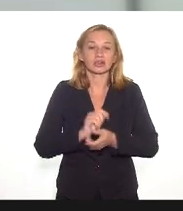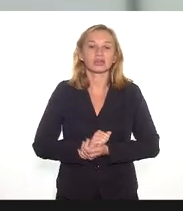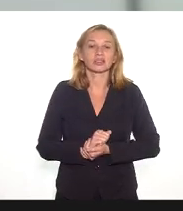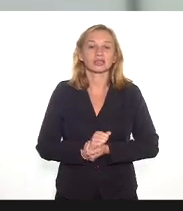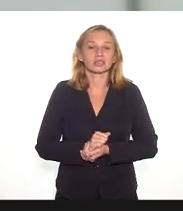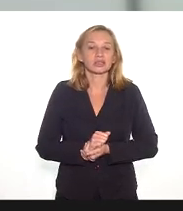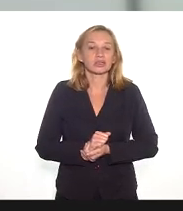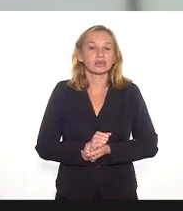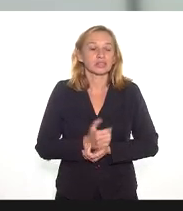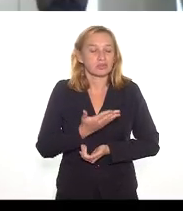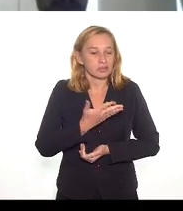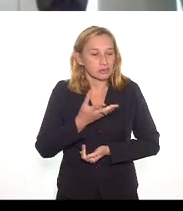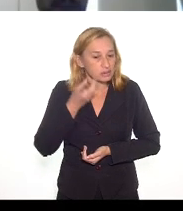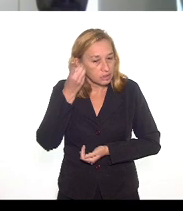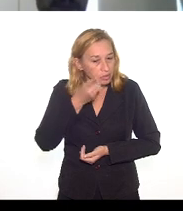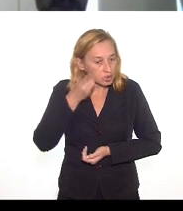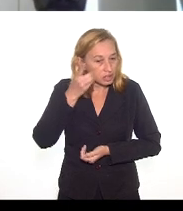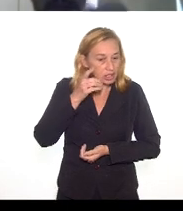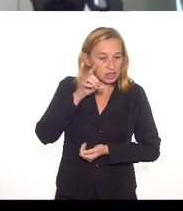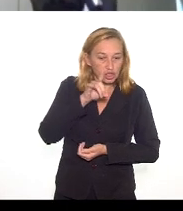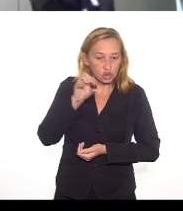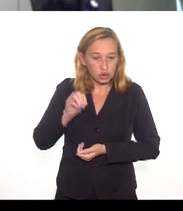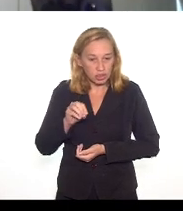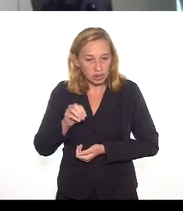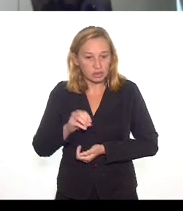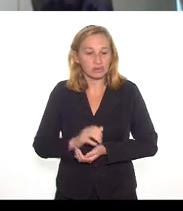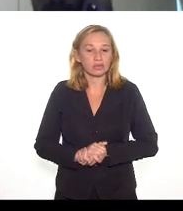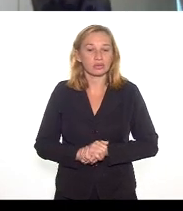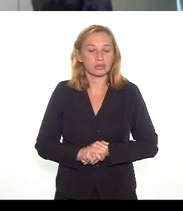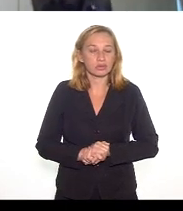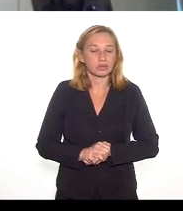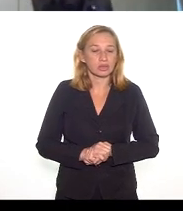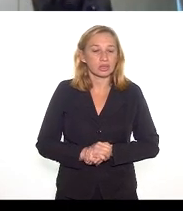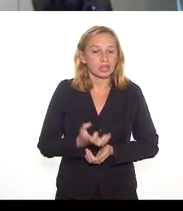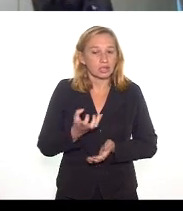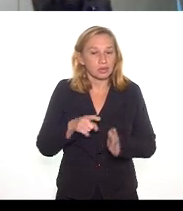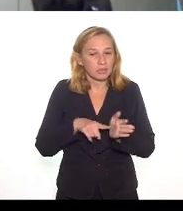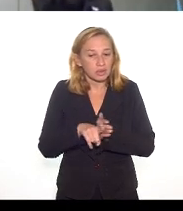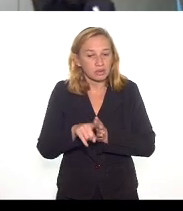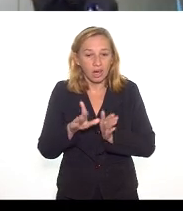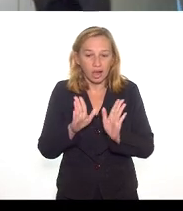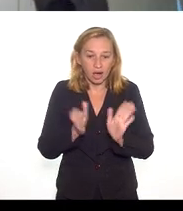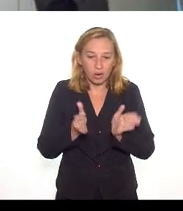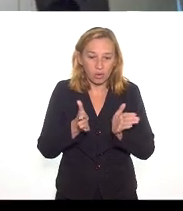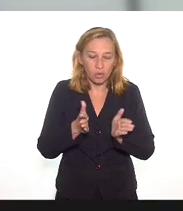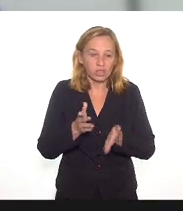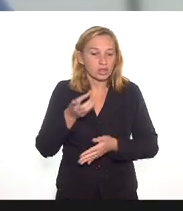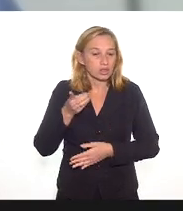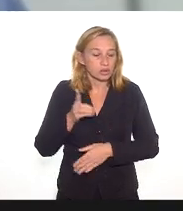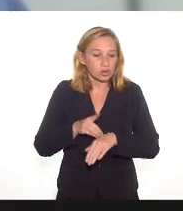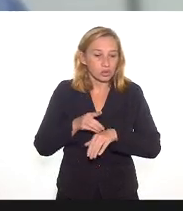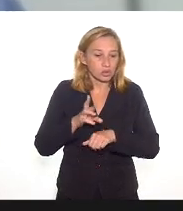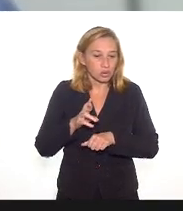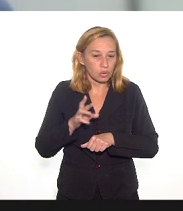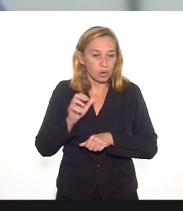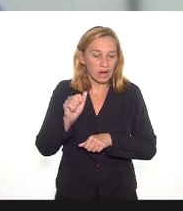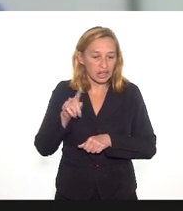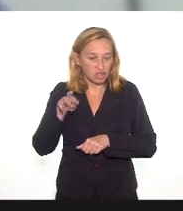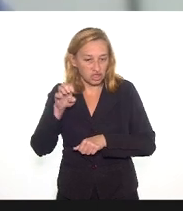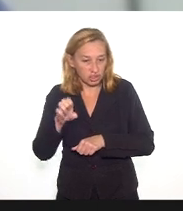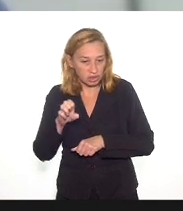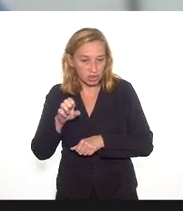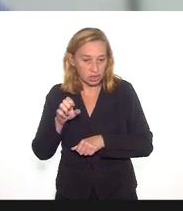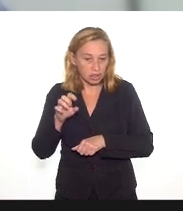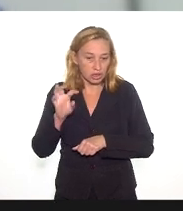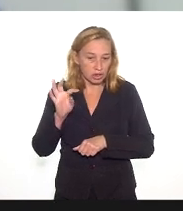nosso querido deputado Dionísio Lins. Queria perguntar agora ao doutor Alexandre Fonseca, do